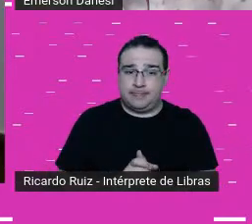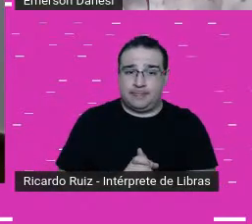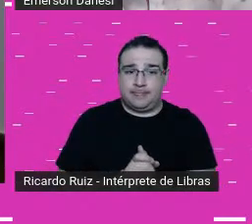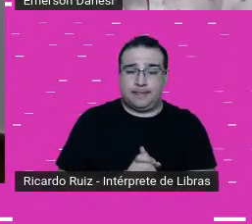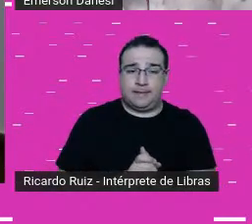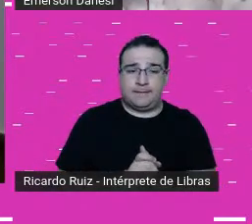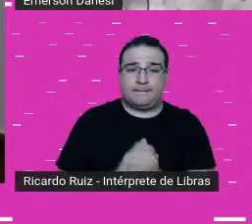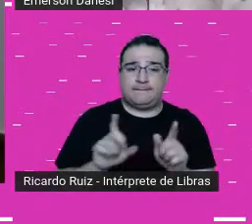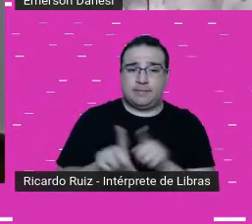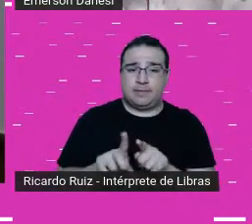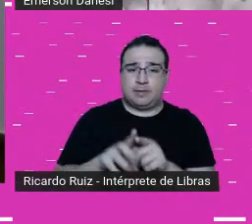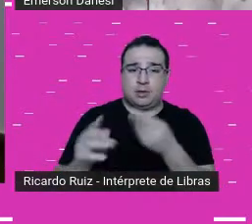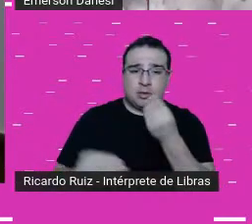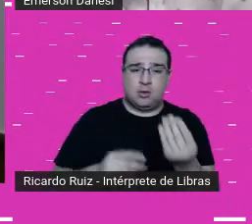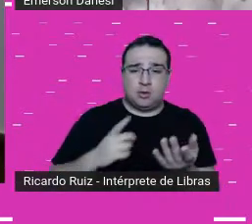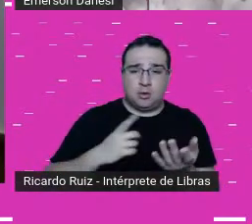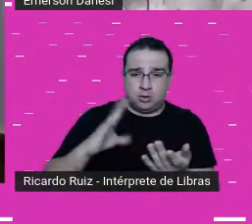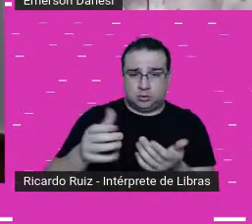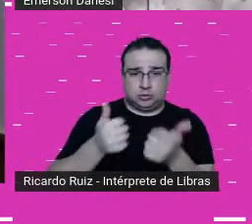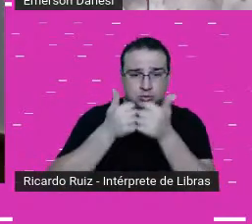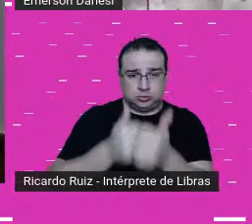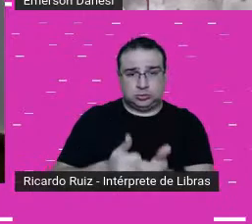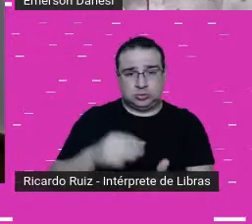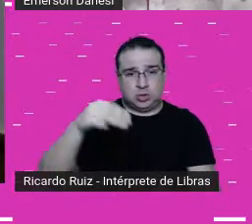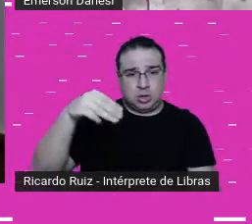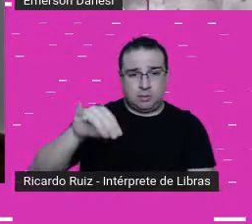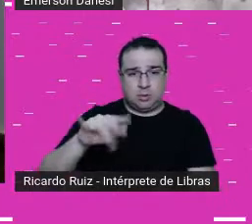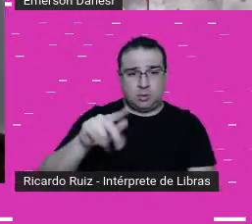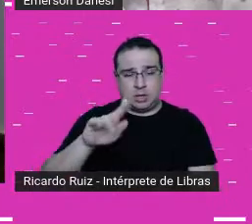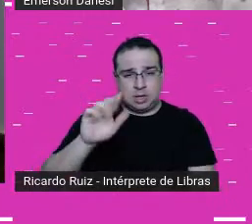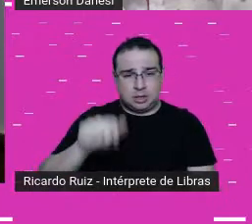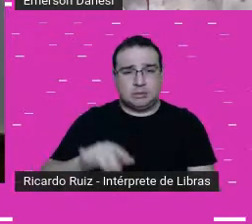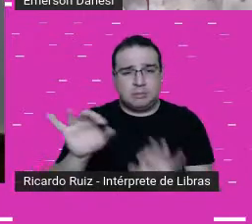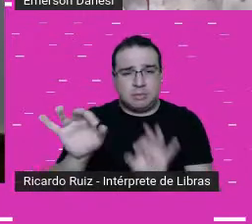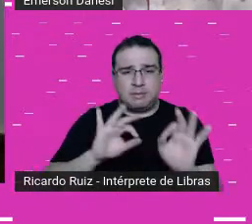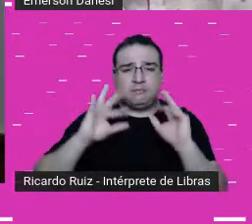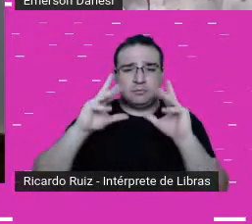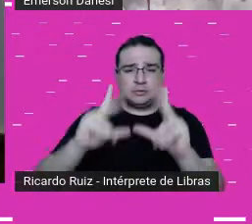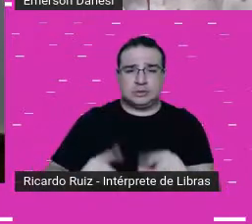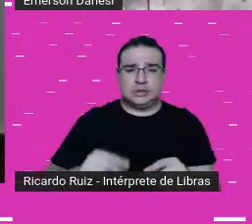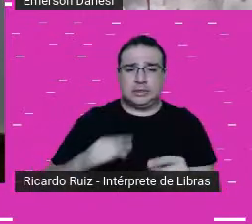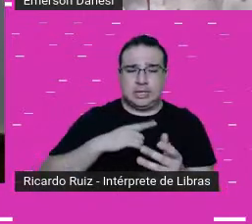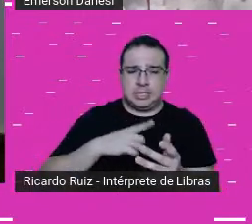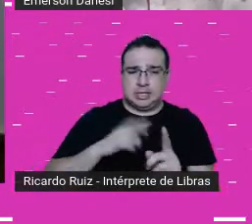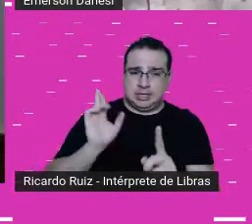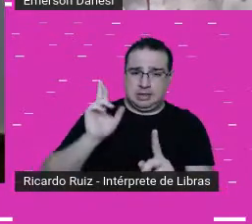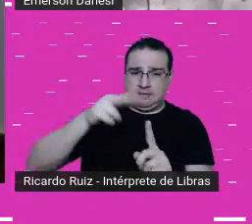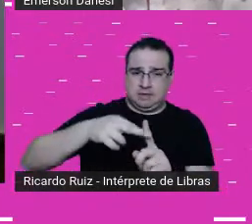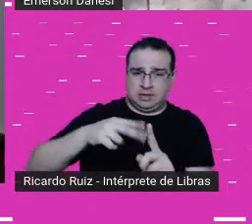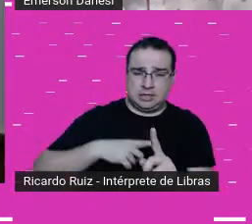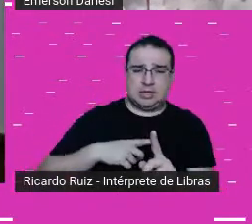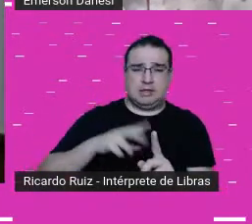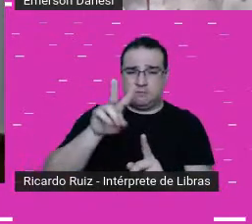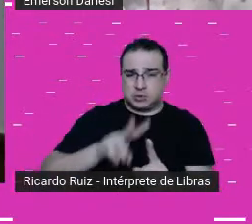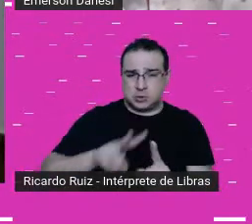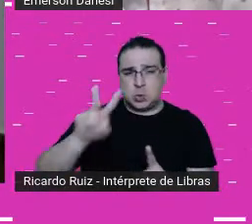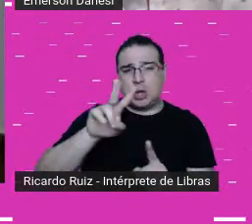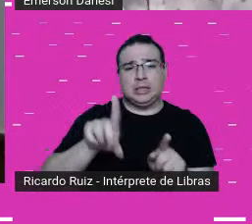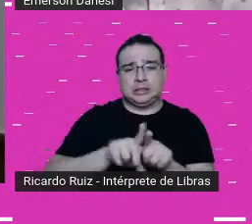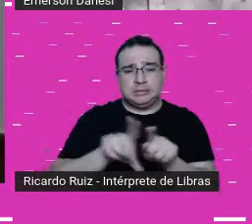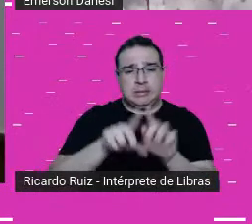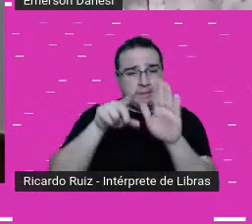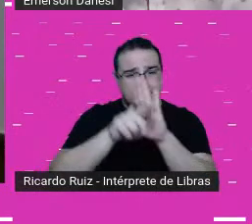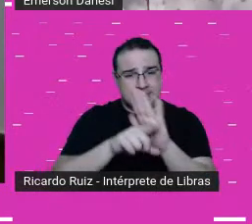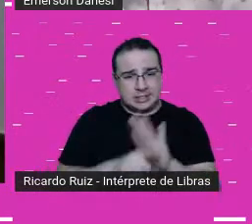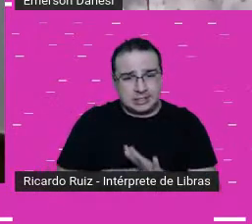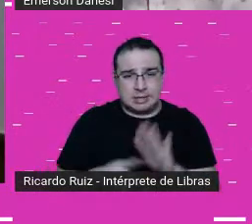E aí... Na montagem, ele colocava, claro, todas essas referências visuais e as referências de pesquisa